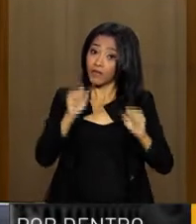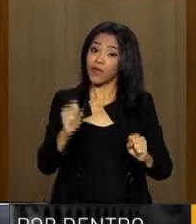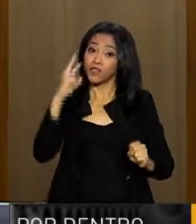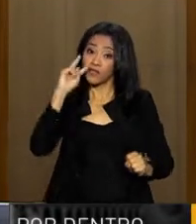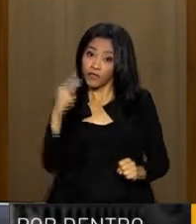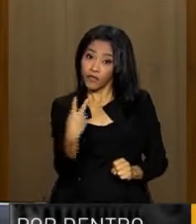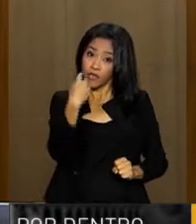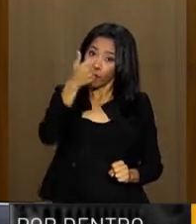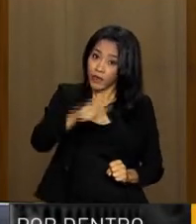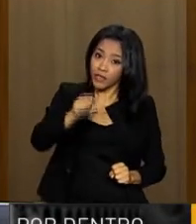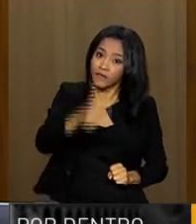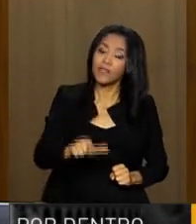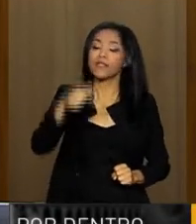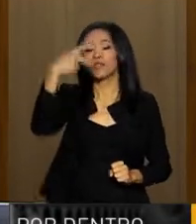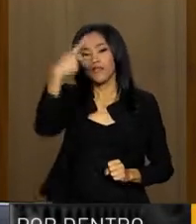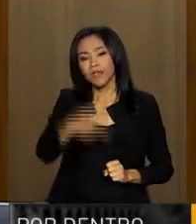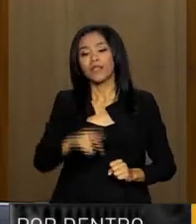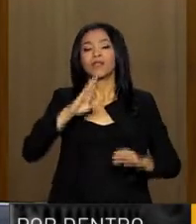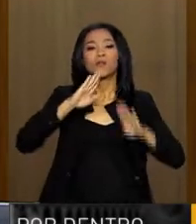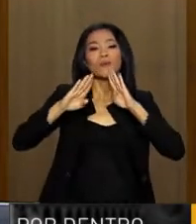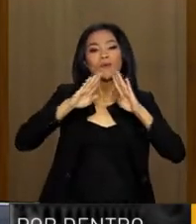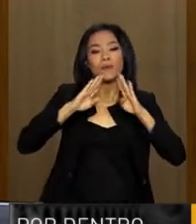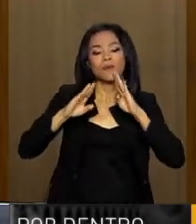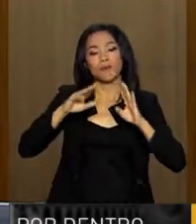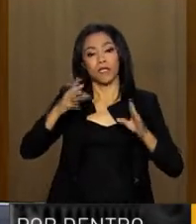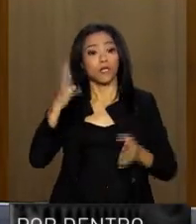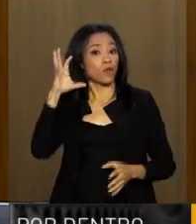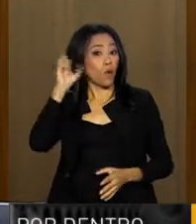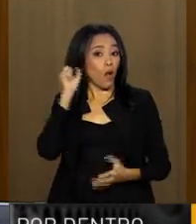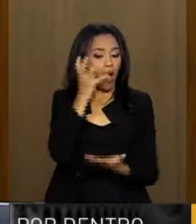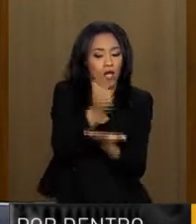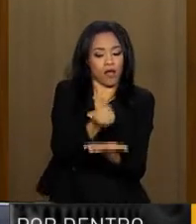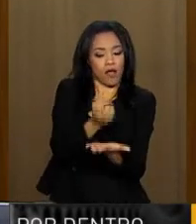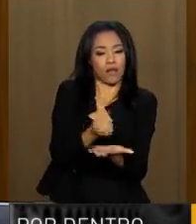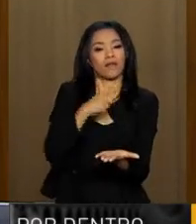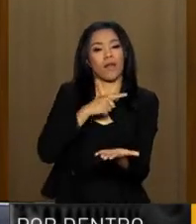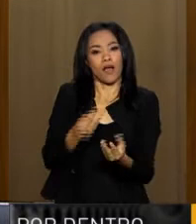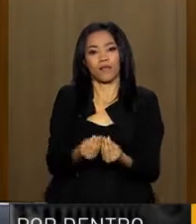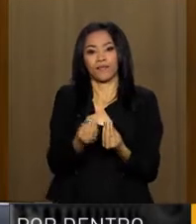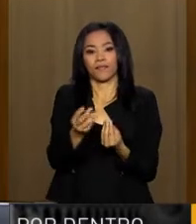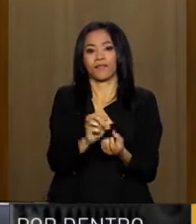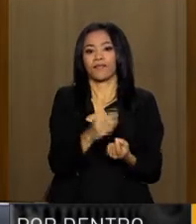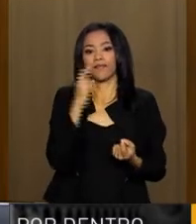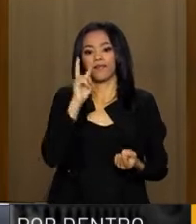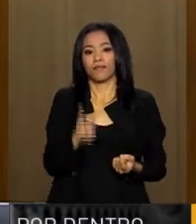no canal da tv nbr no youtube e o áudio está disponível no site